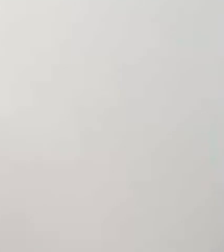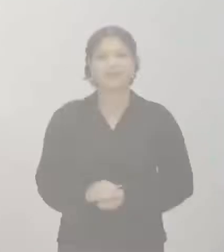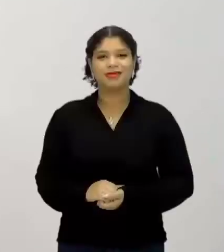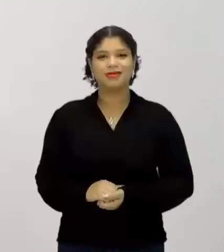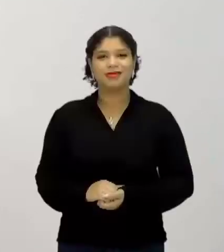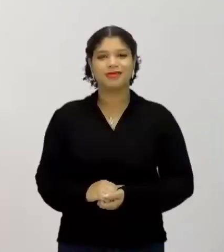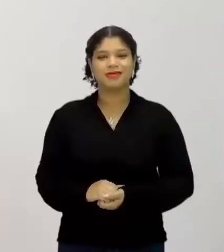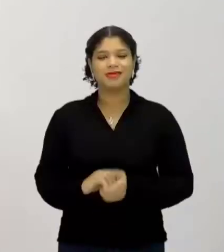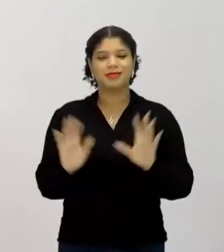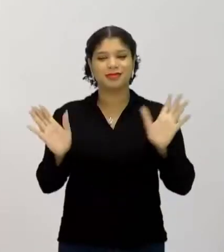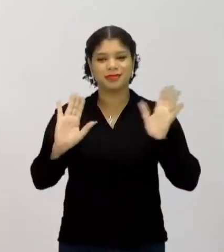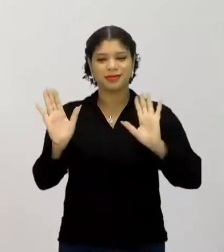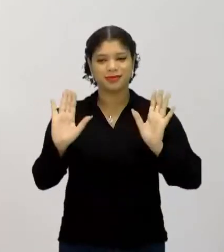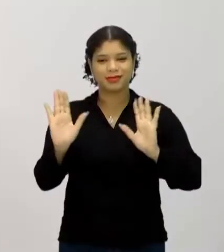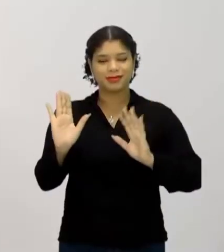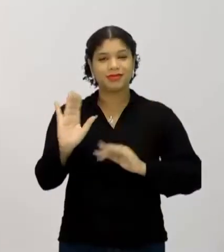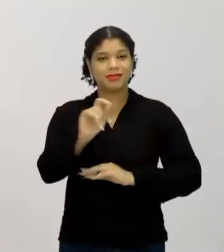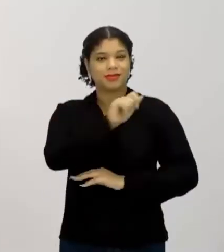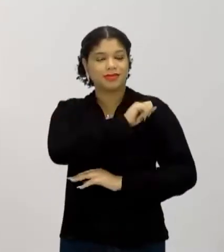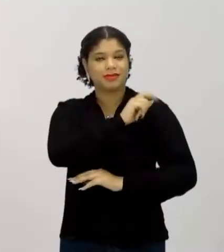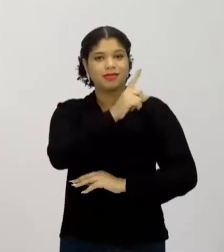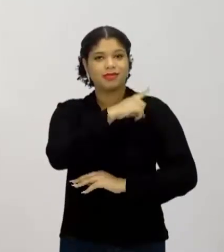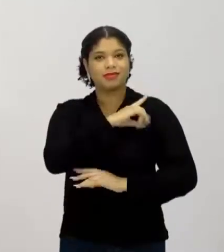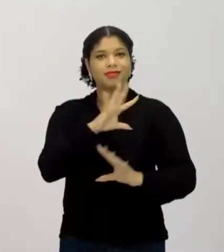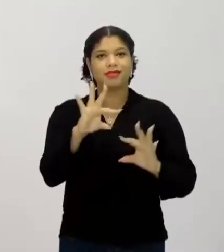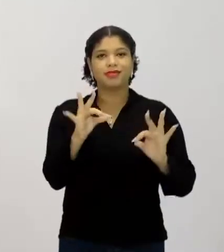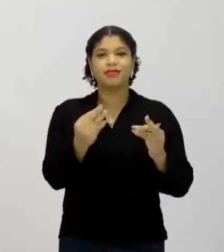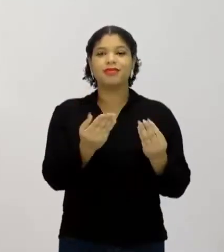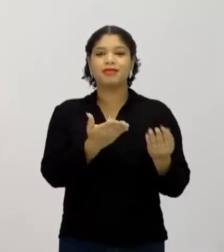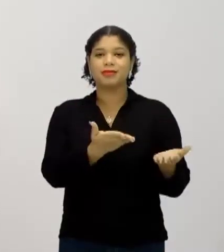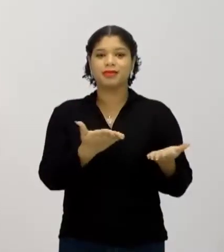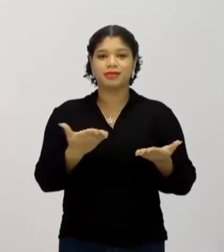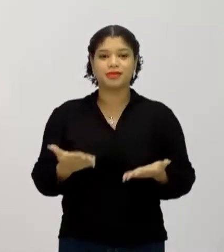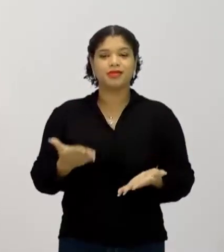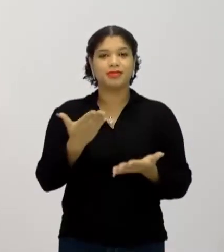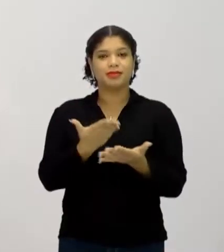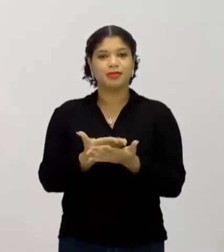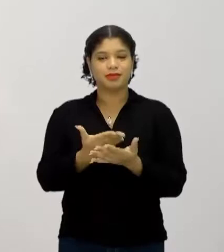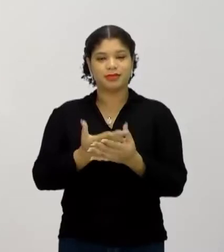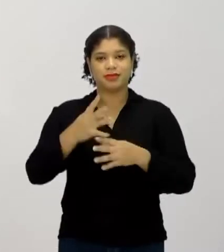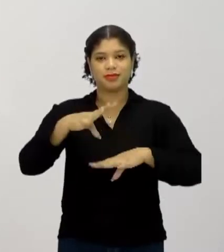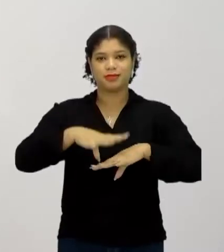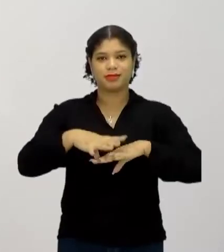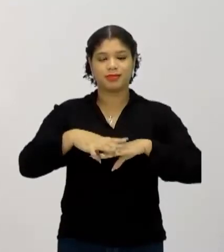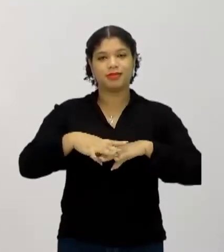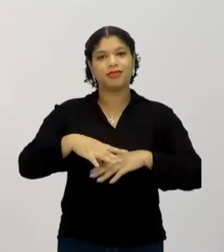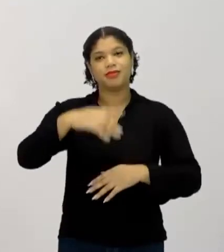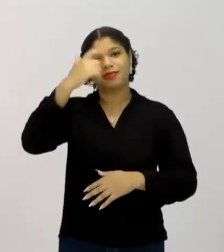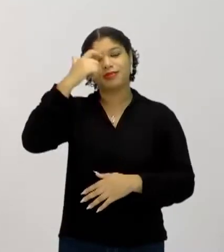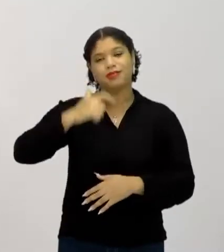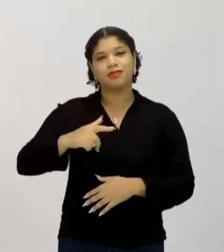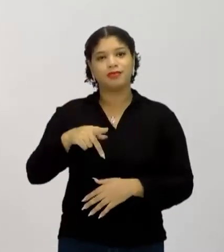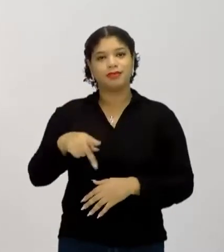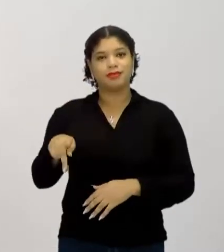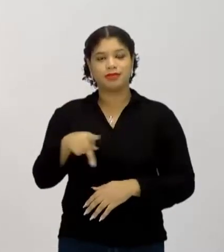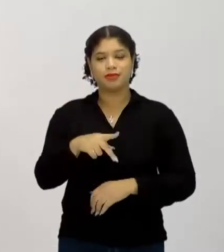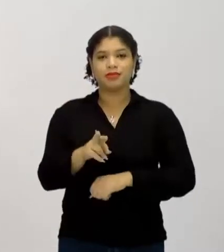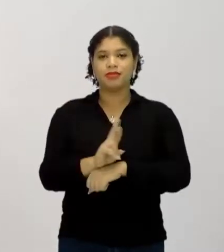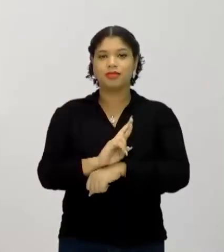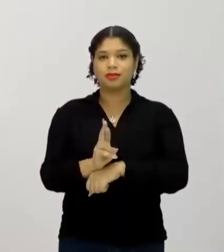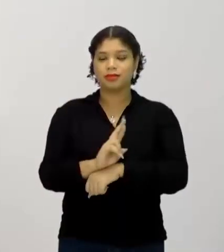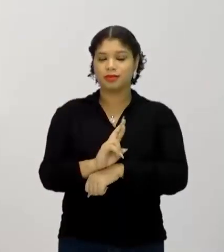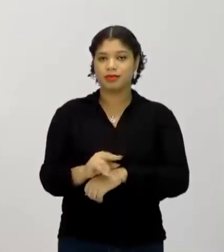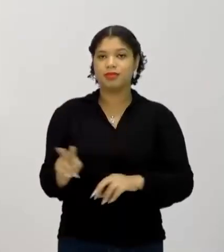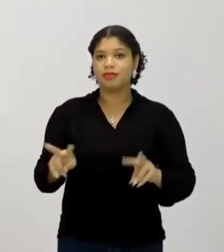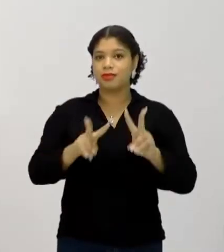Olá, alunos da primeira série do ensino médio, sejam todos bem-vindos a mais uma aula de matemática. Eu sou a professora Roberta e o tema